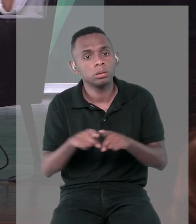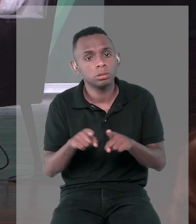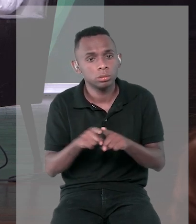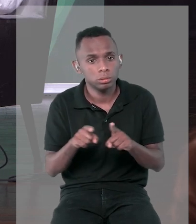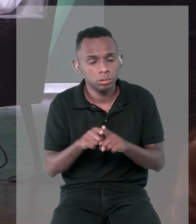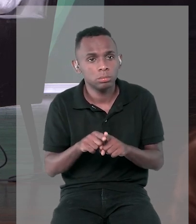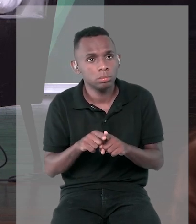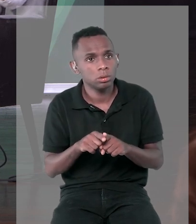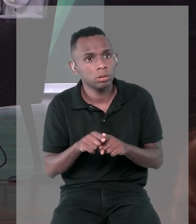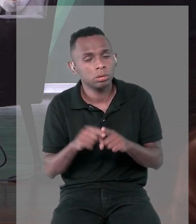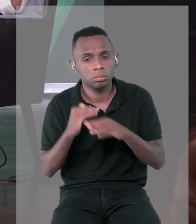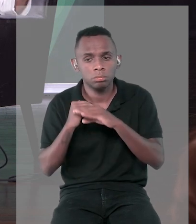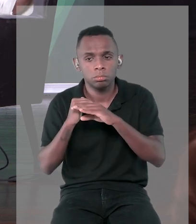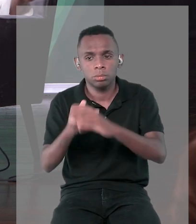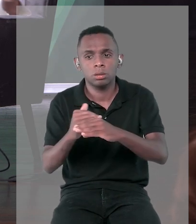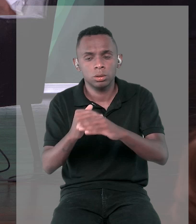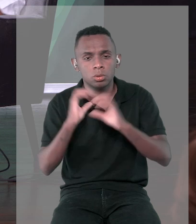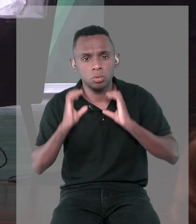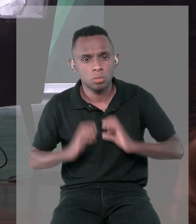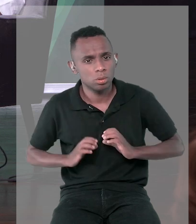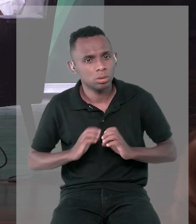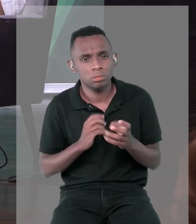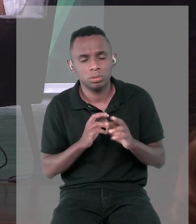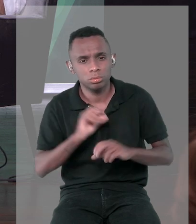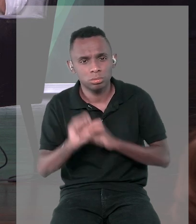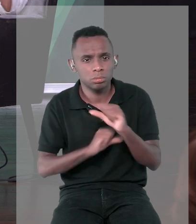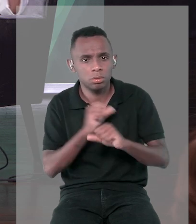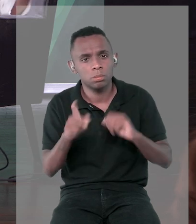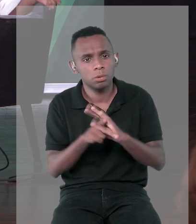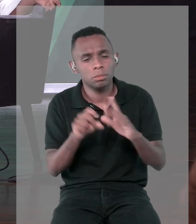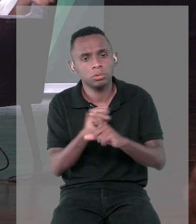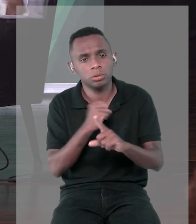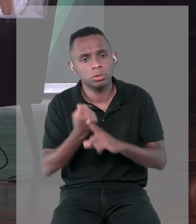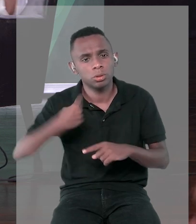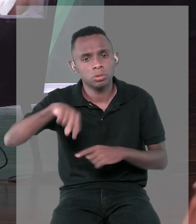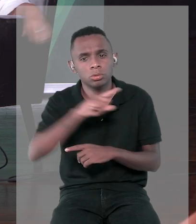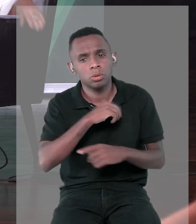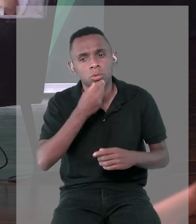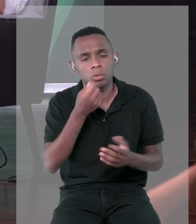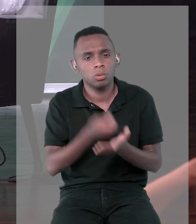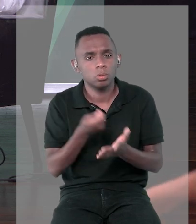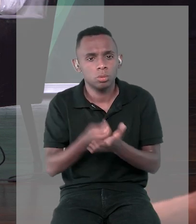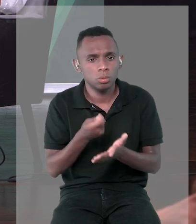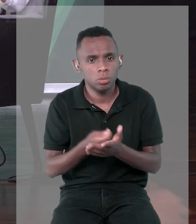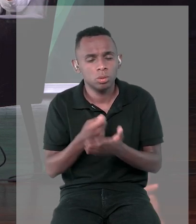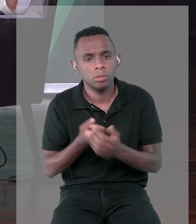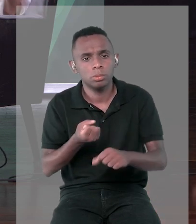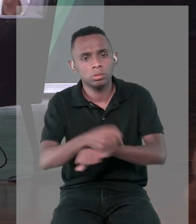desmontando os padrões de comportamento, sabe, da sociedade nossa machista,